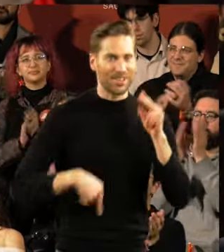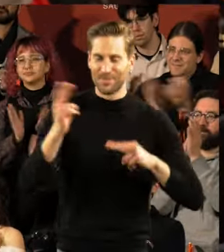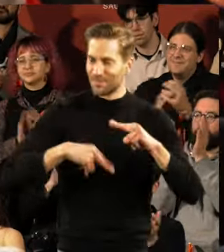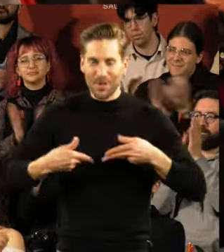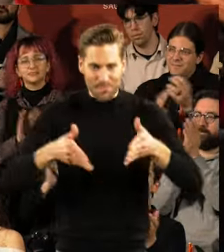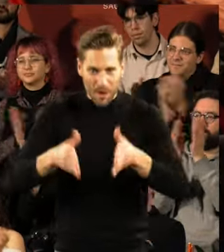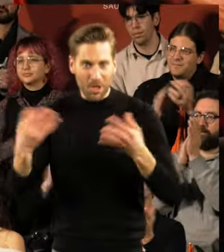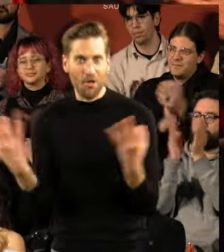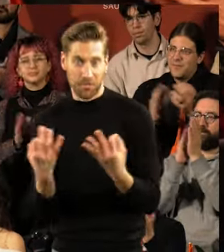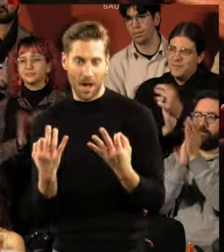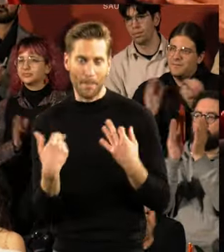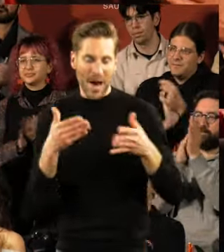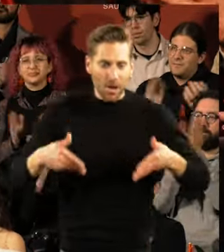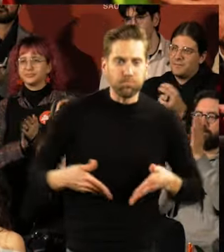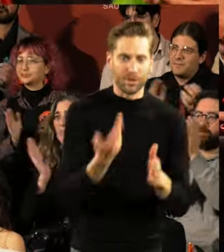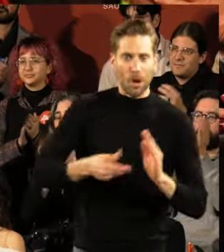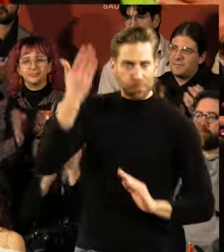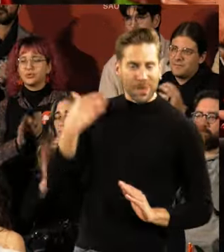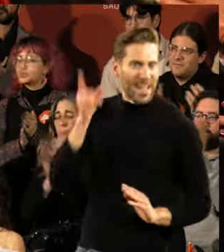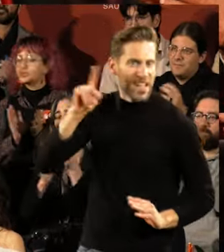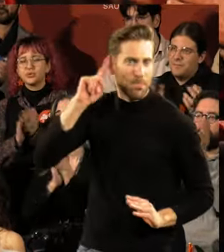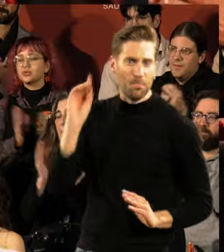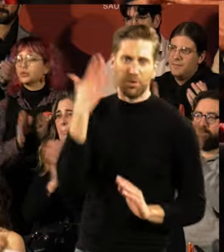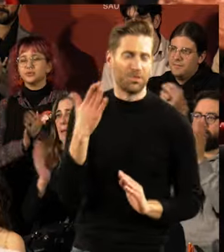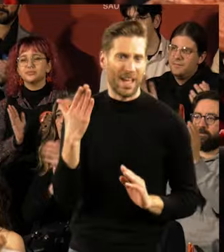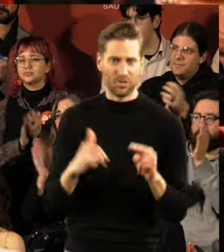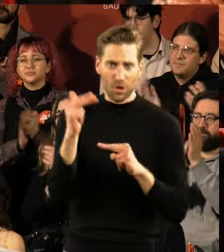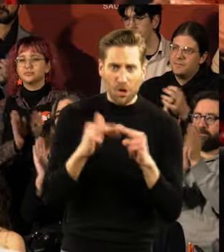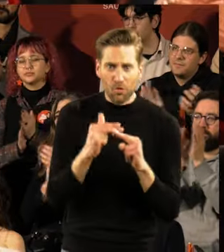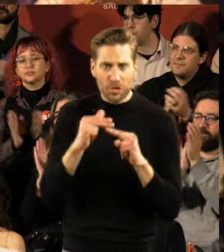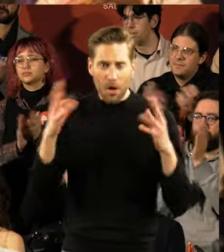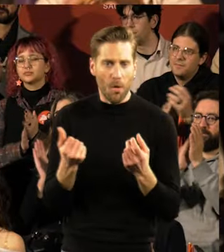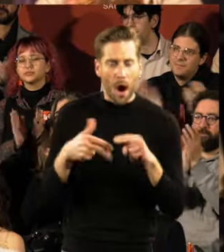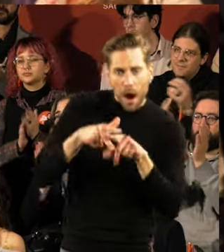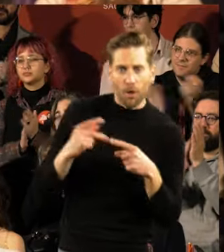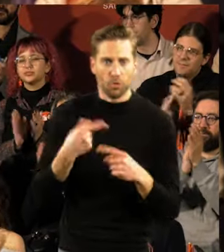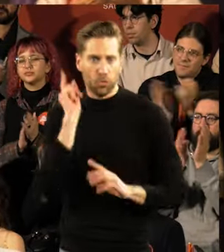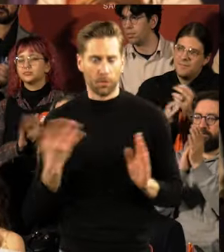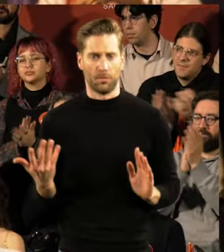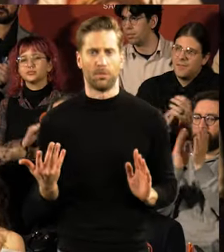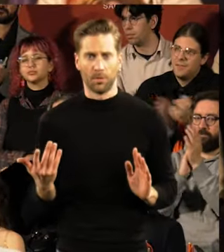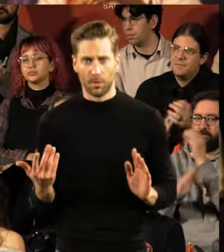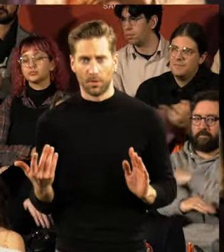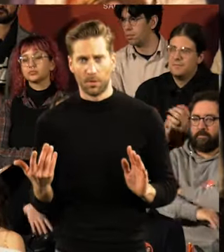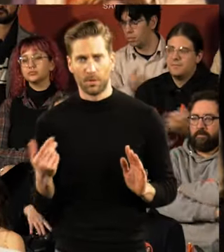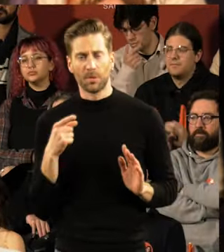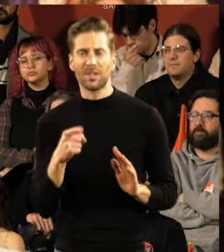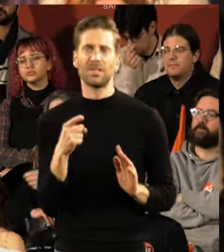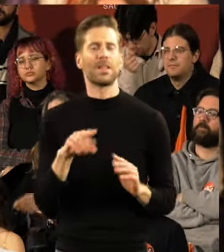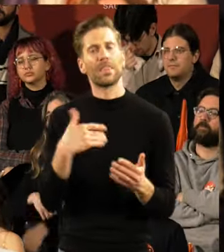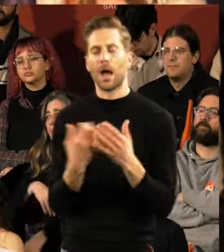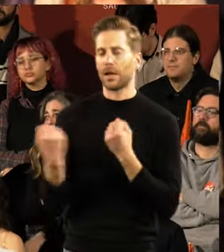se requalificou as estradas que são essenciais para fazer as ligações e são um problema para a